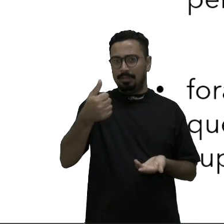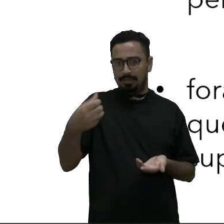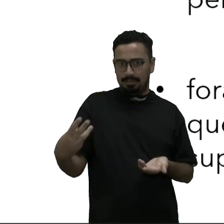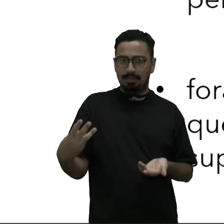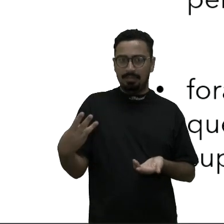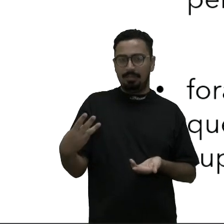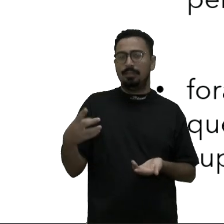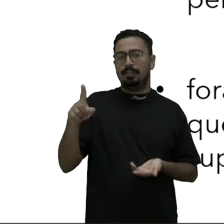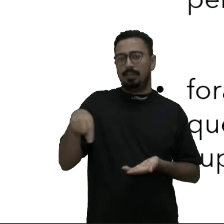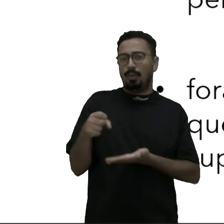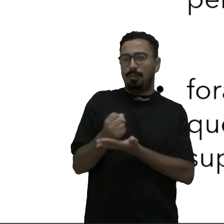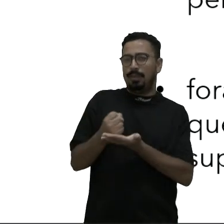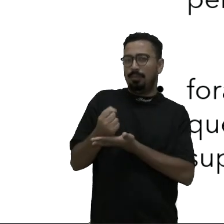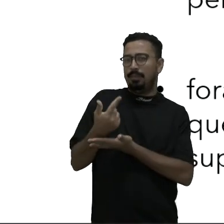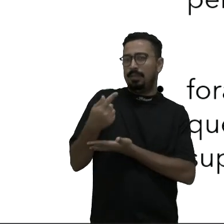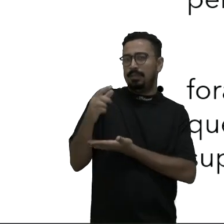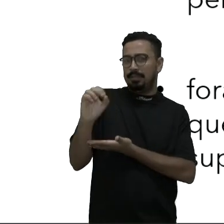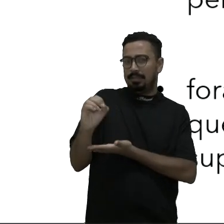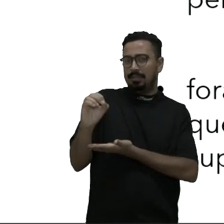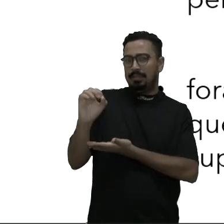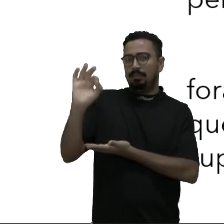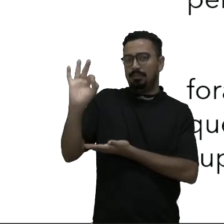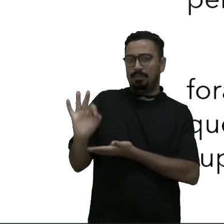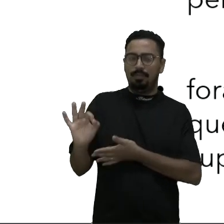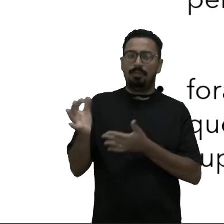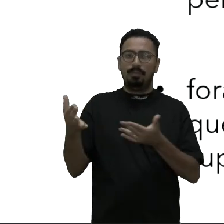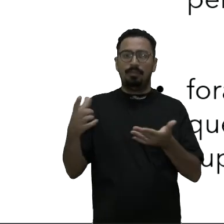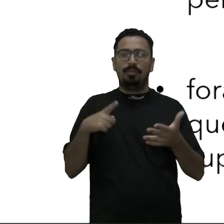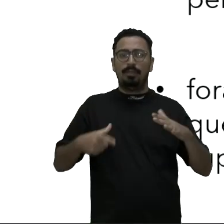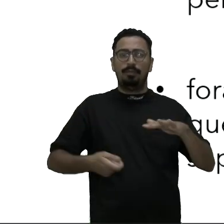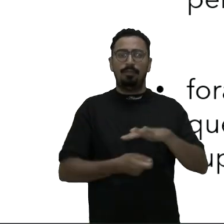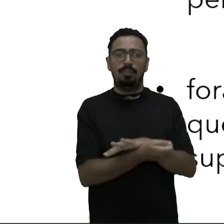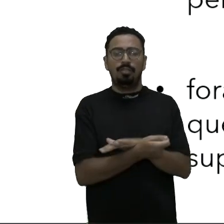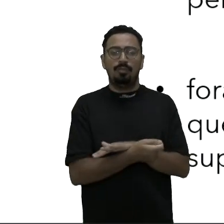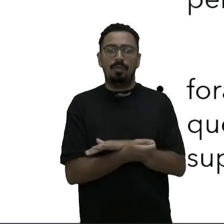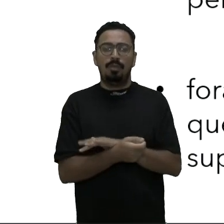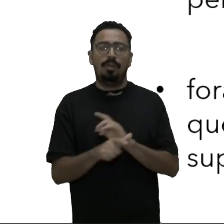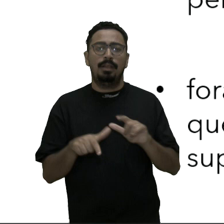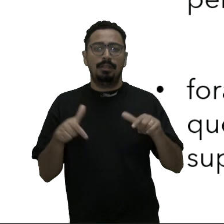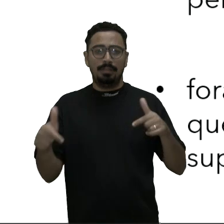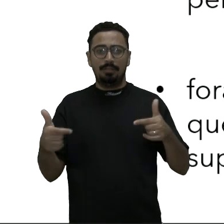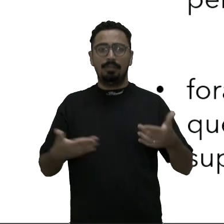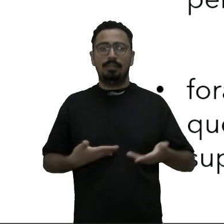mínimo de 70%. Foram investidos em ações e serviços de saúde